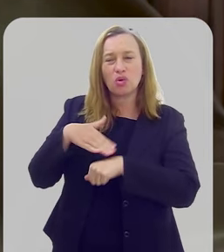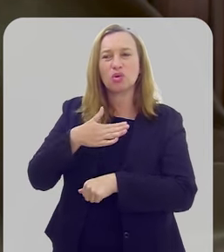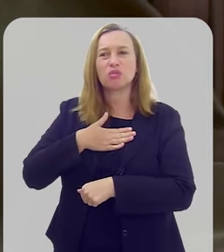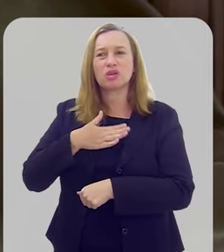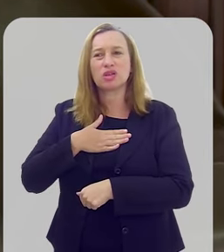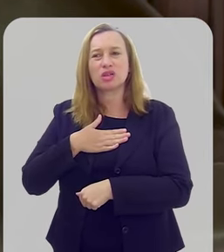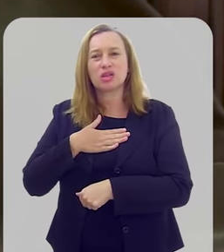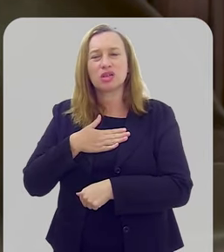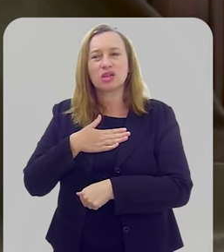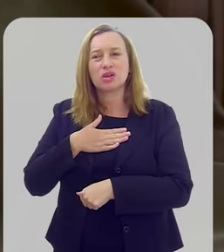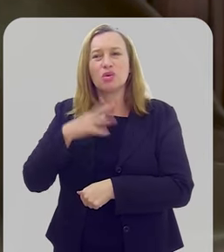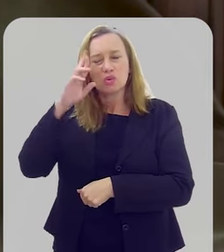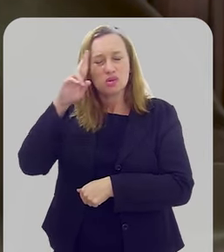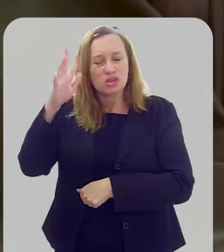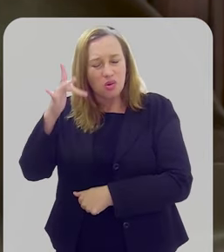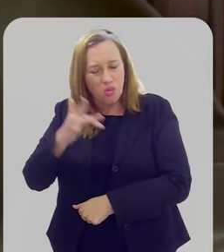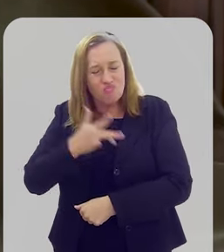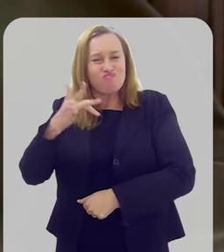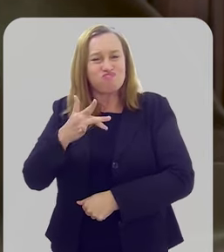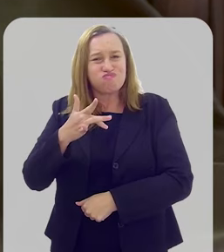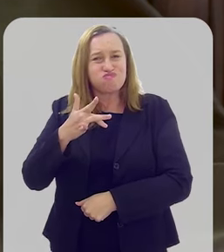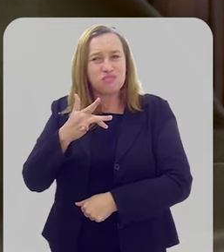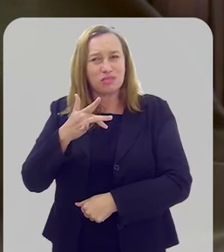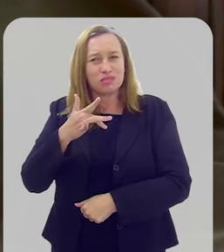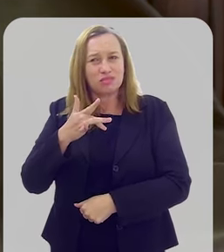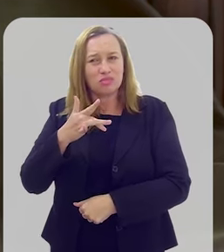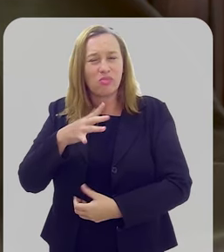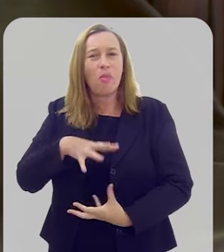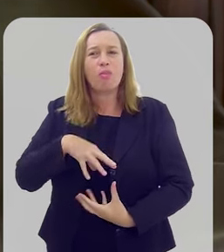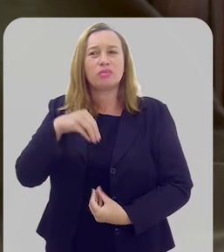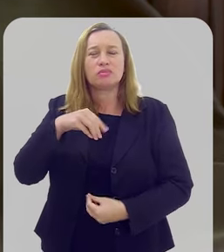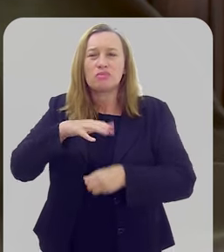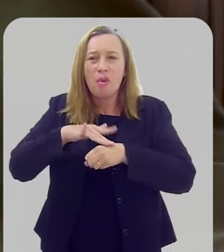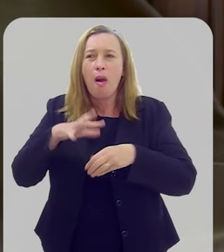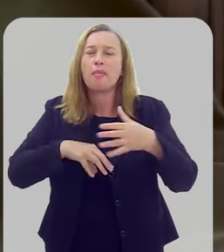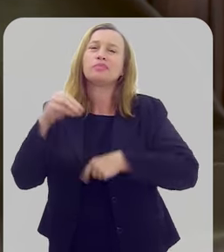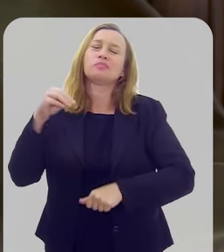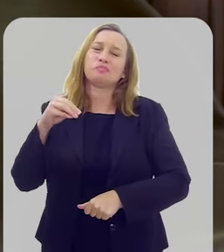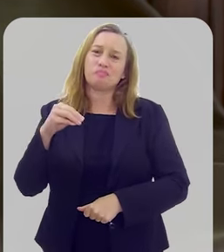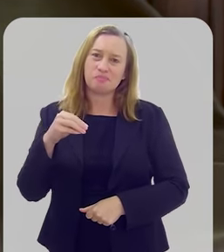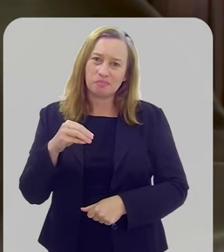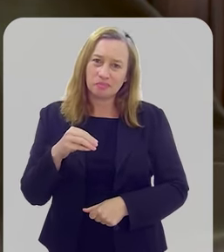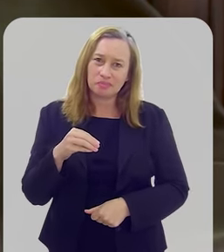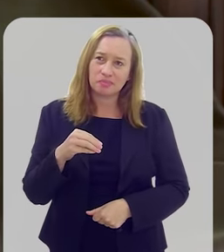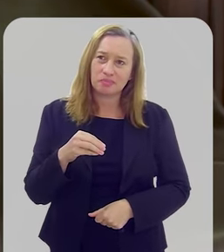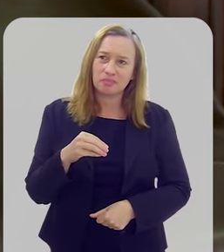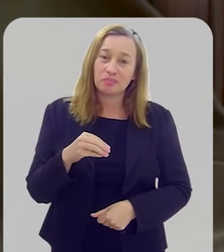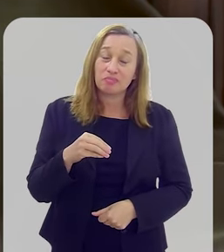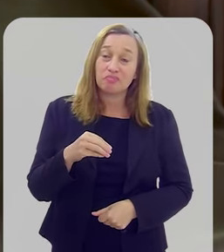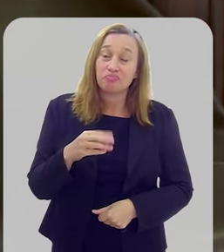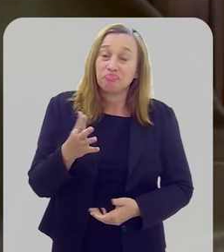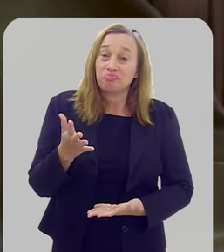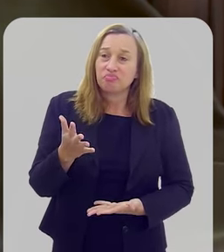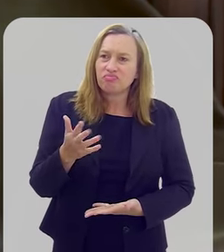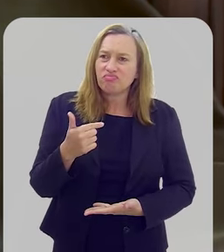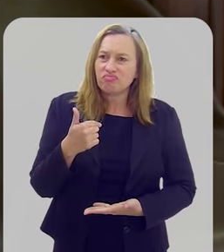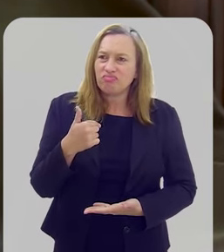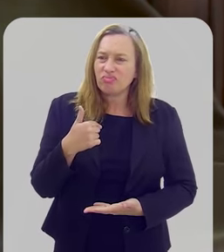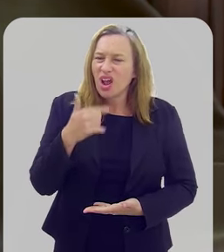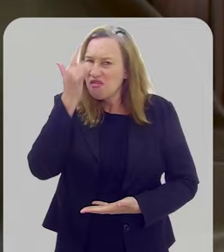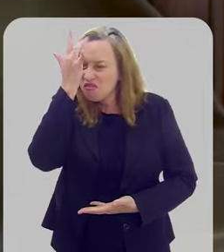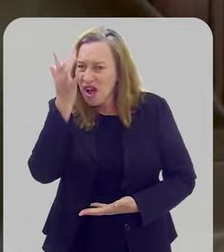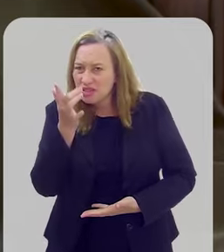comigo na sala do pai ele tocou no meu coração ele tocou na minha ele me curou né